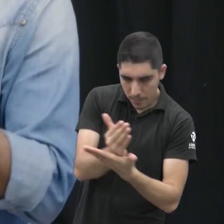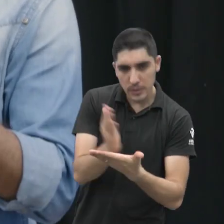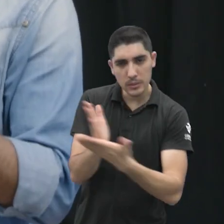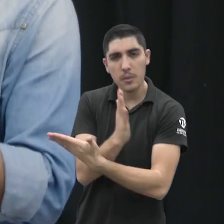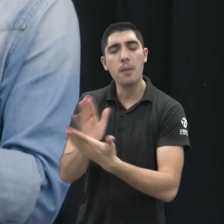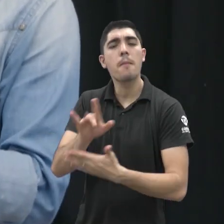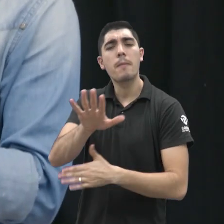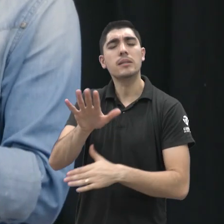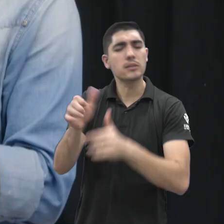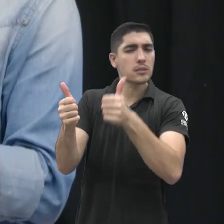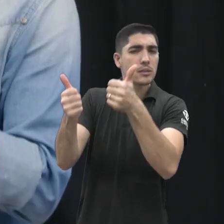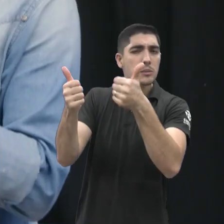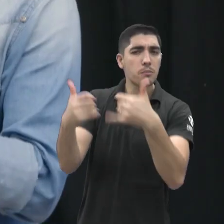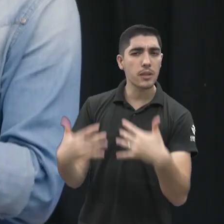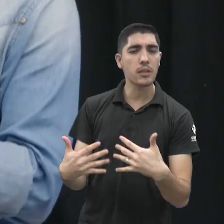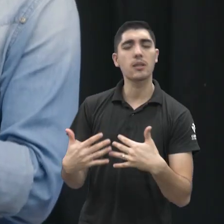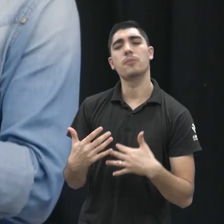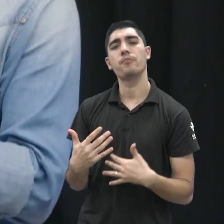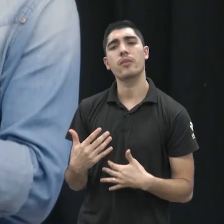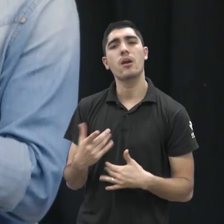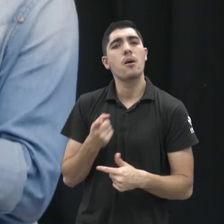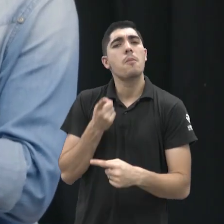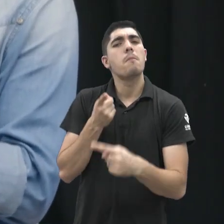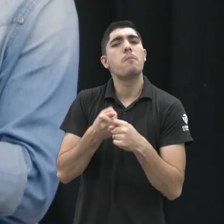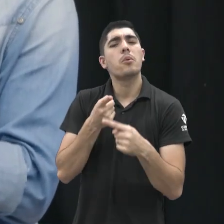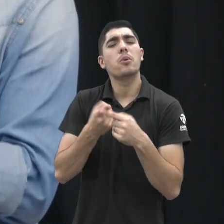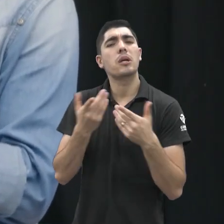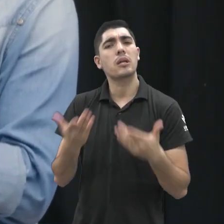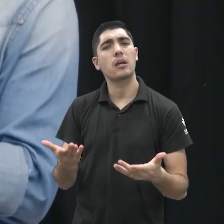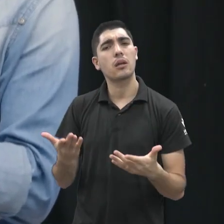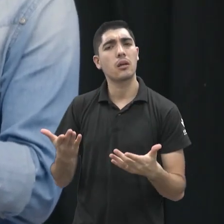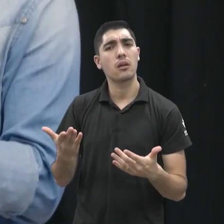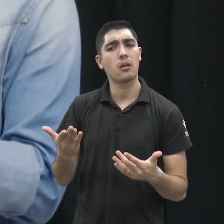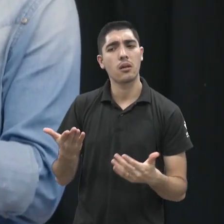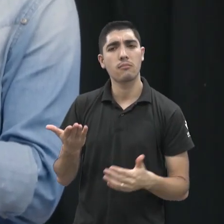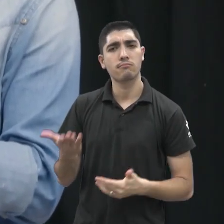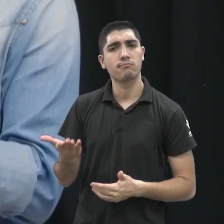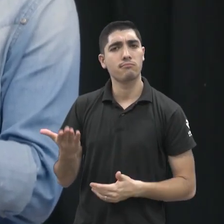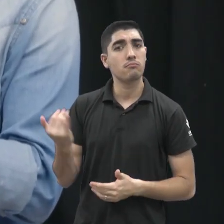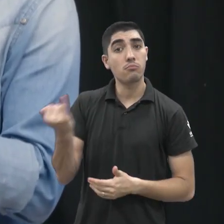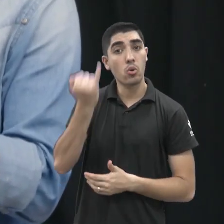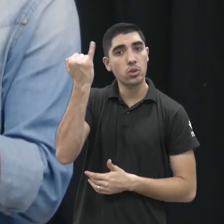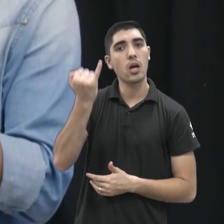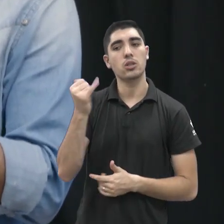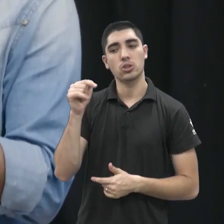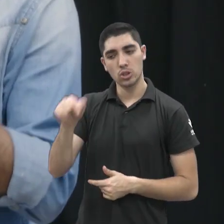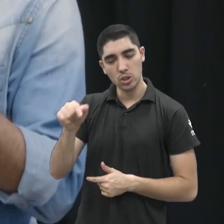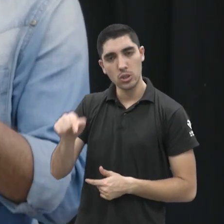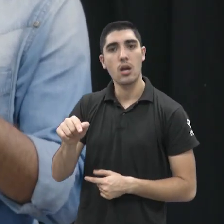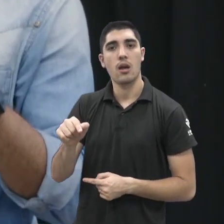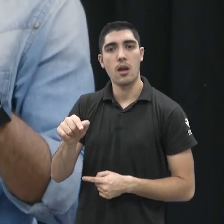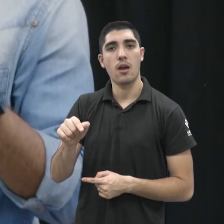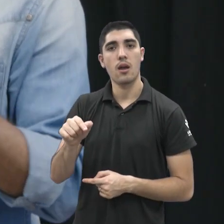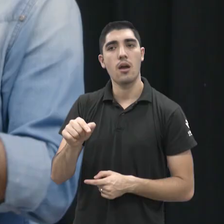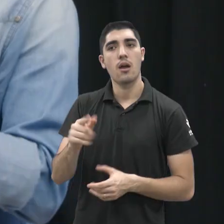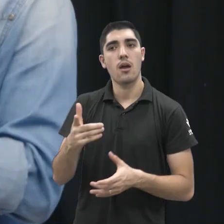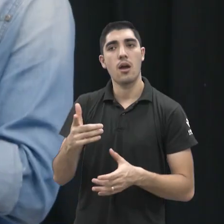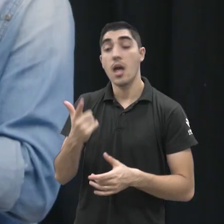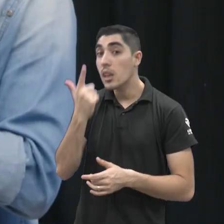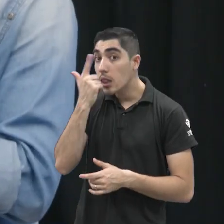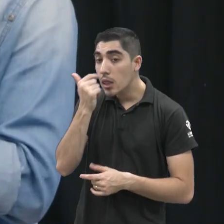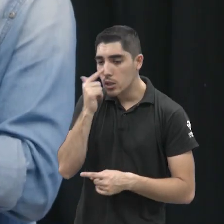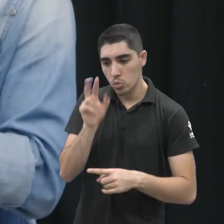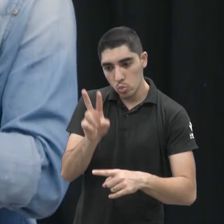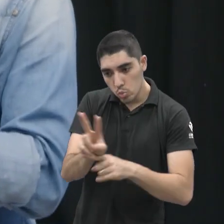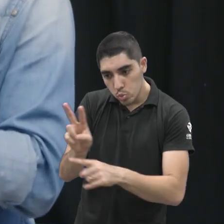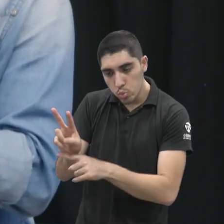explicasse um pouquinho para a galera por que é importante, né, a gente cuidar também do lixo,